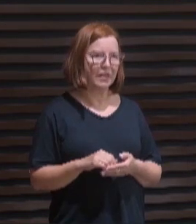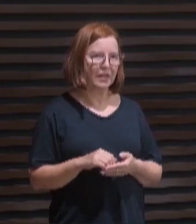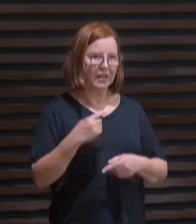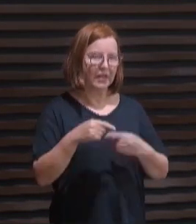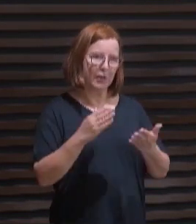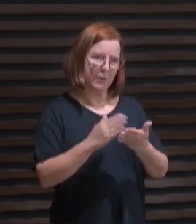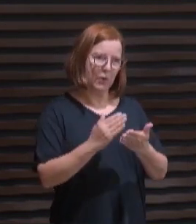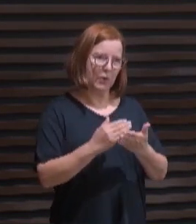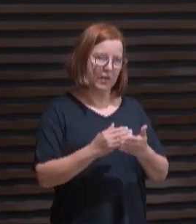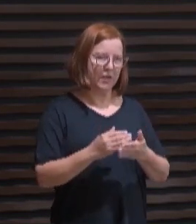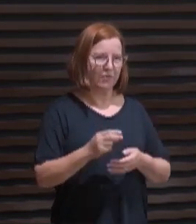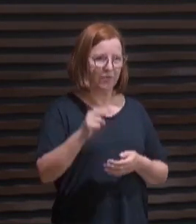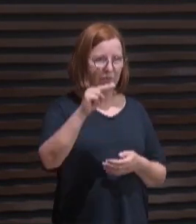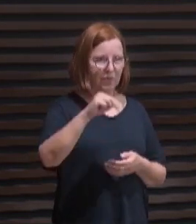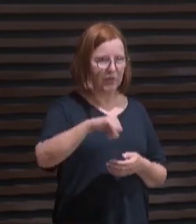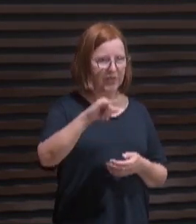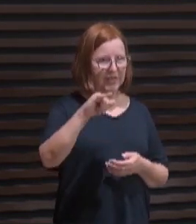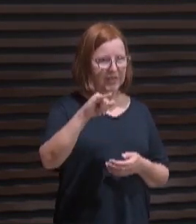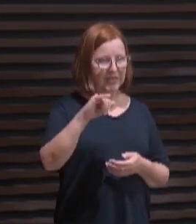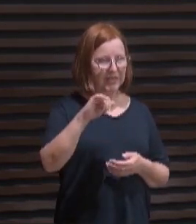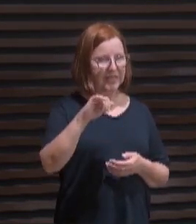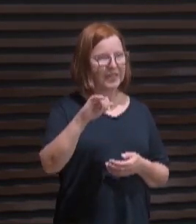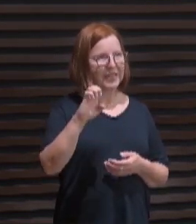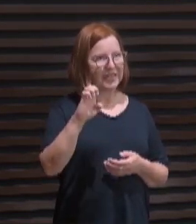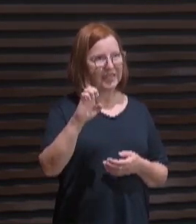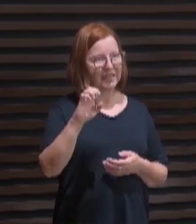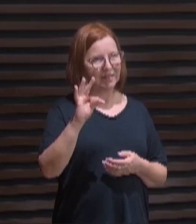aí começa o processo de